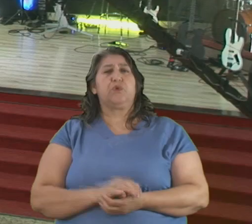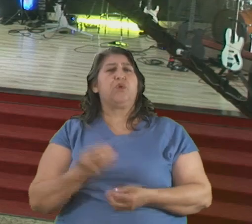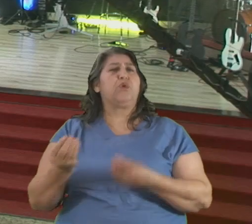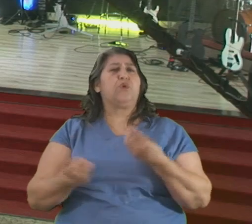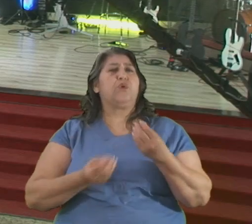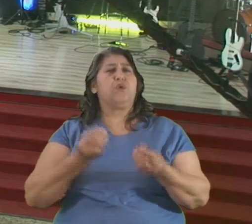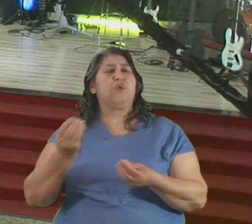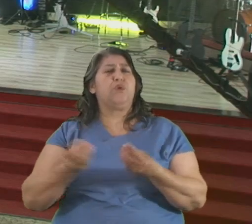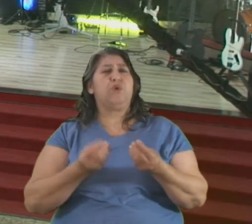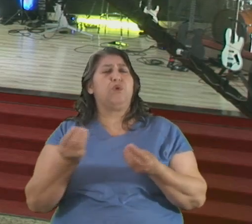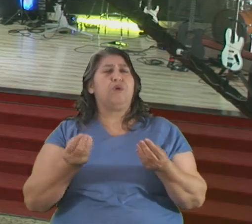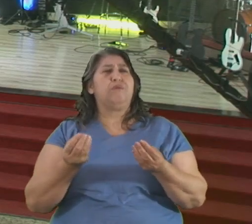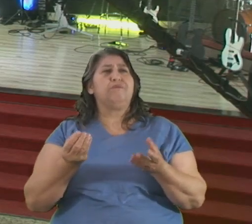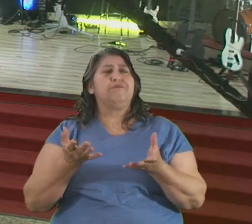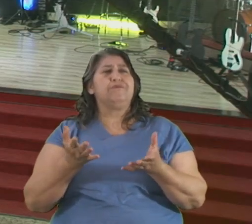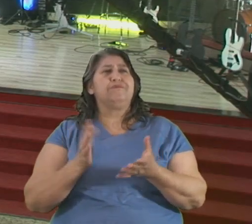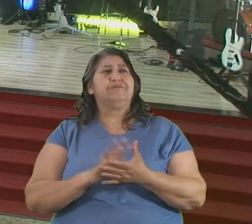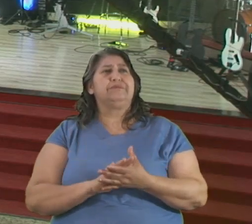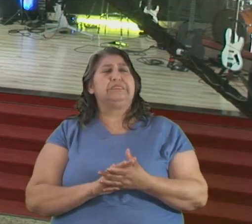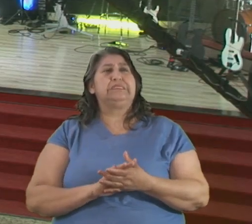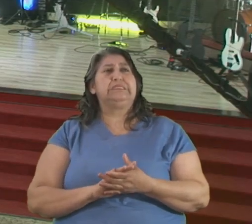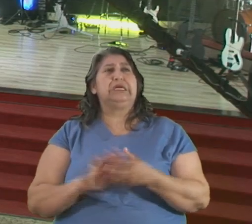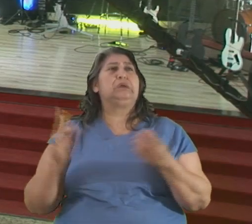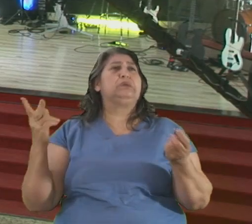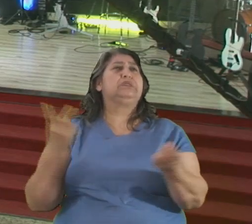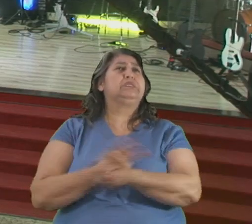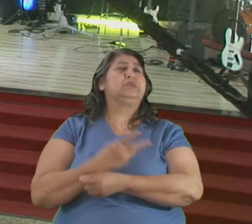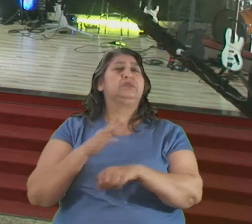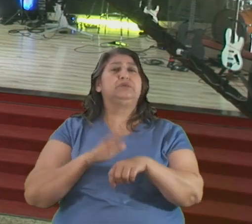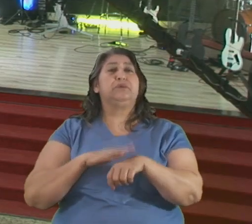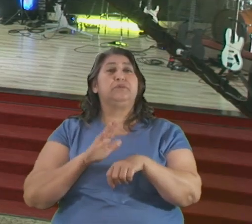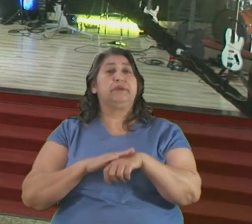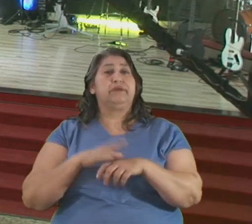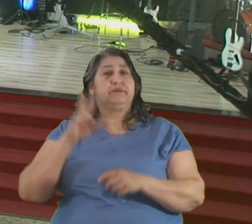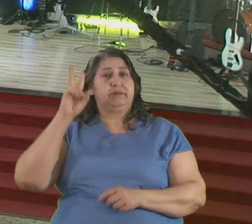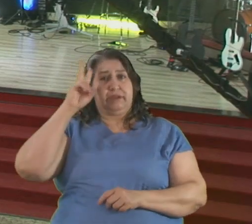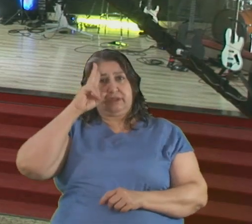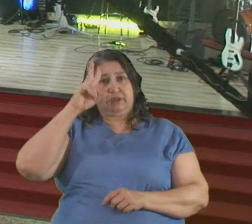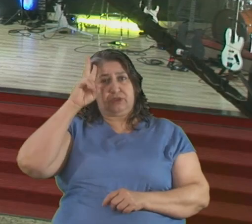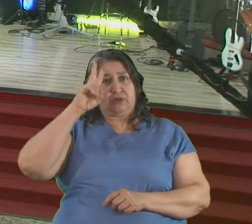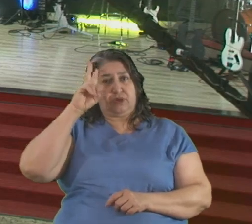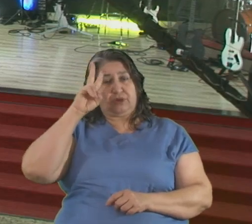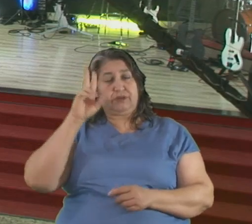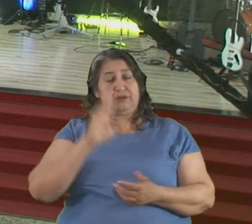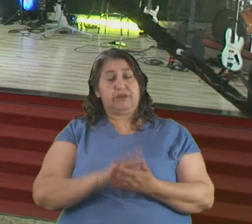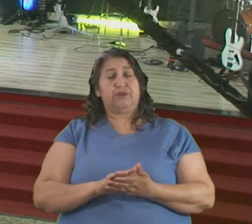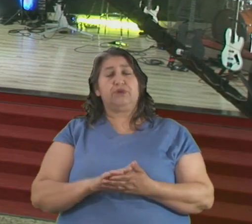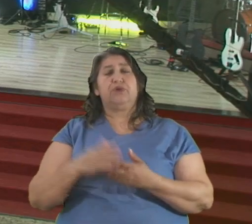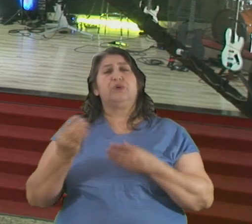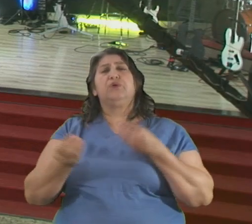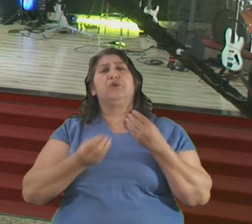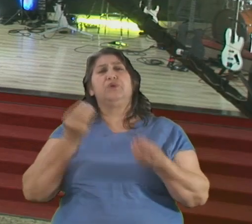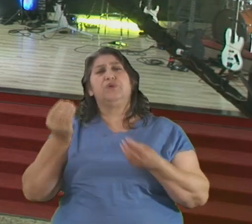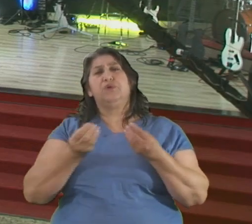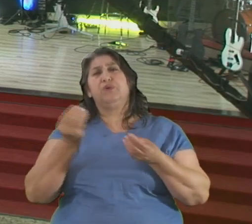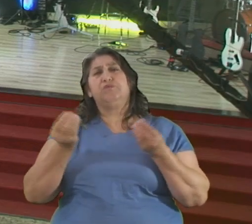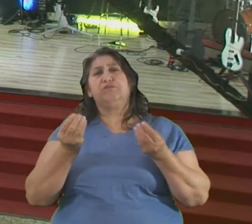Como nós chegamos a este momento da história? Como nós estamos